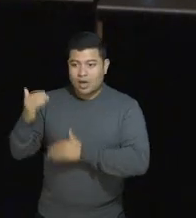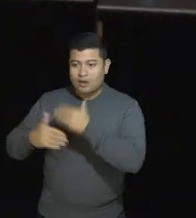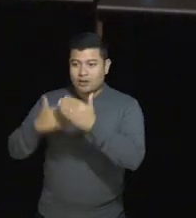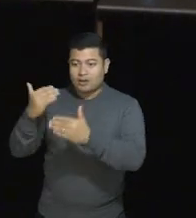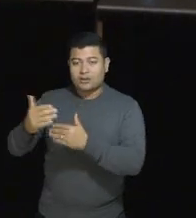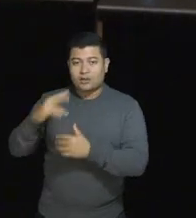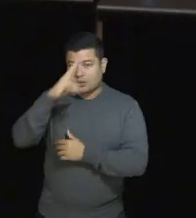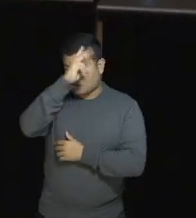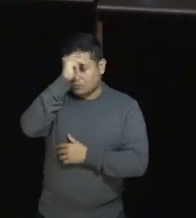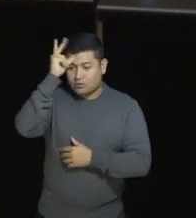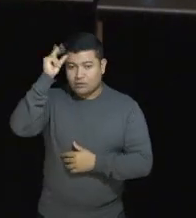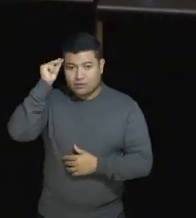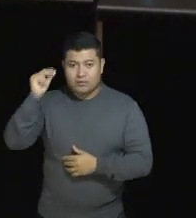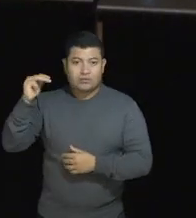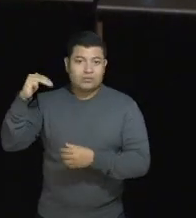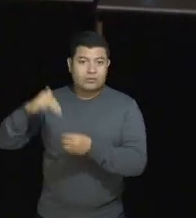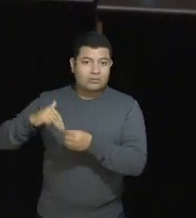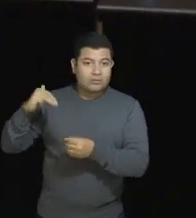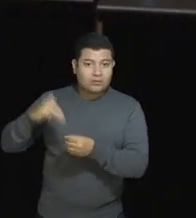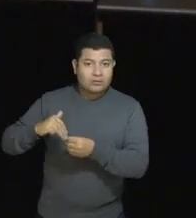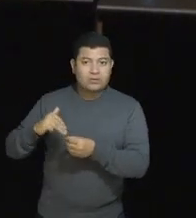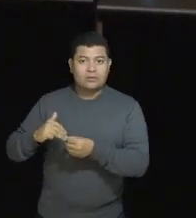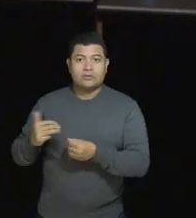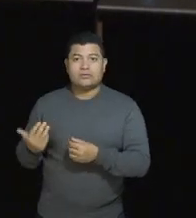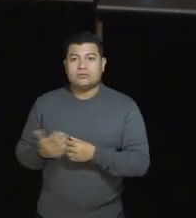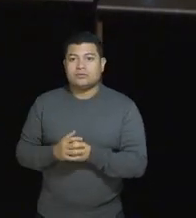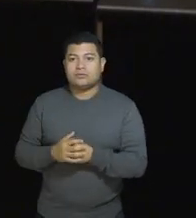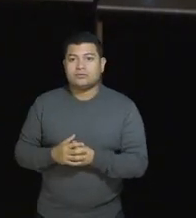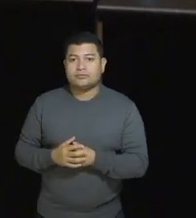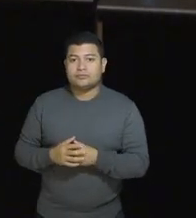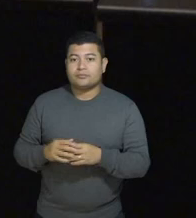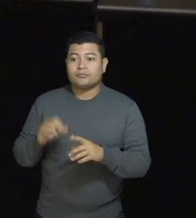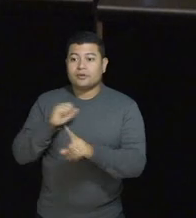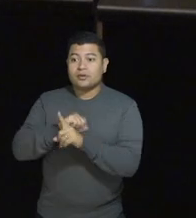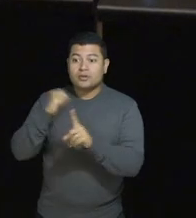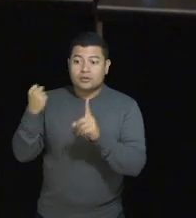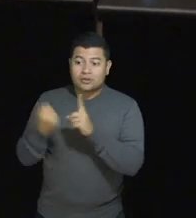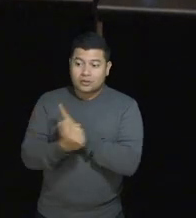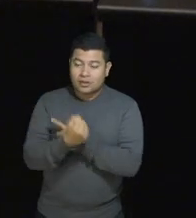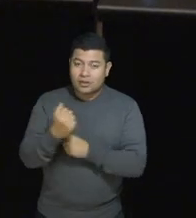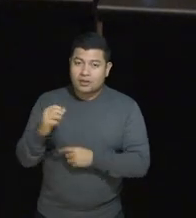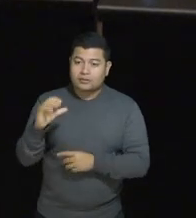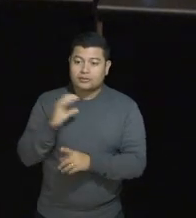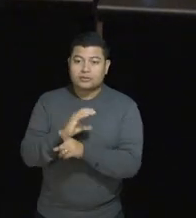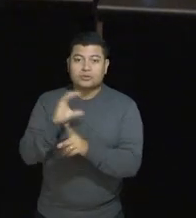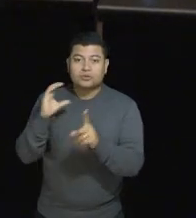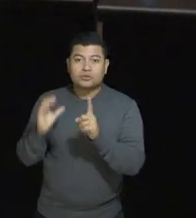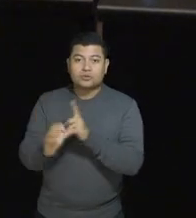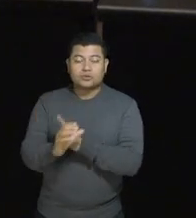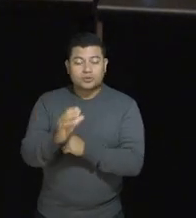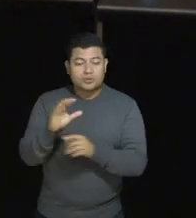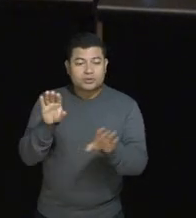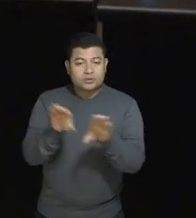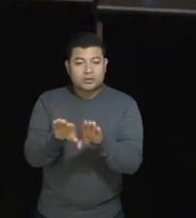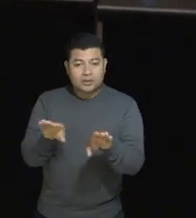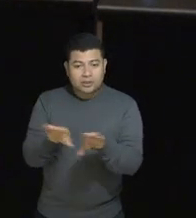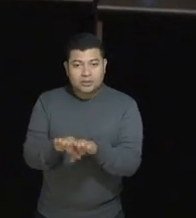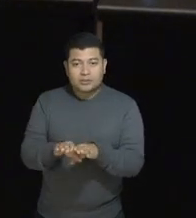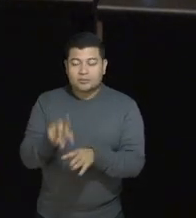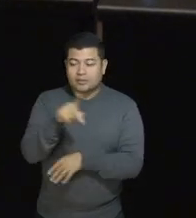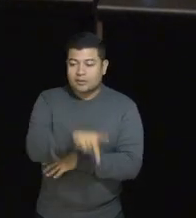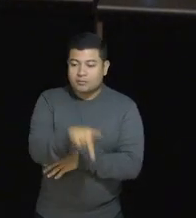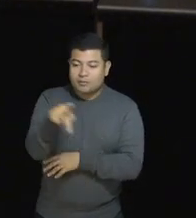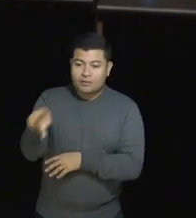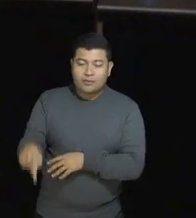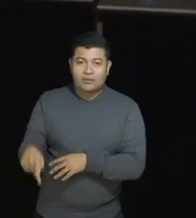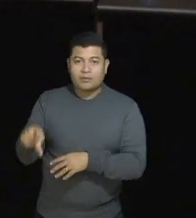do município, da mentalidade da sociedade, da comunidade, dos professores, e isso reflete